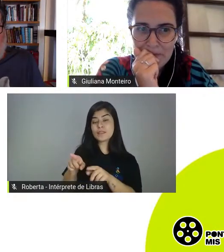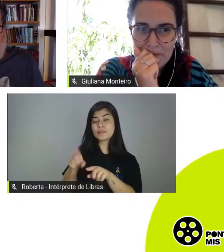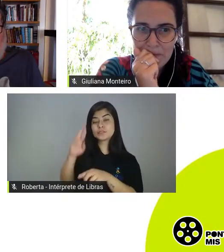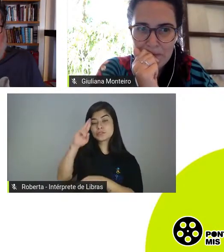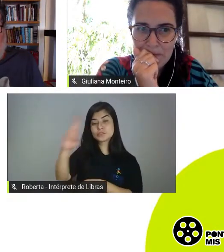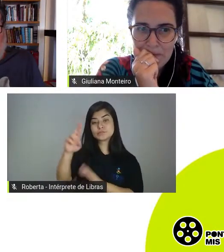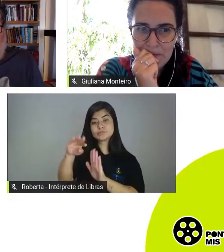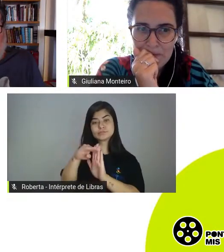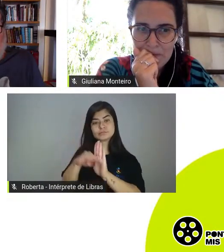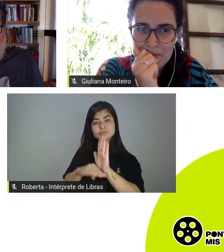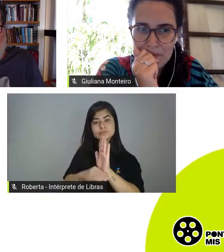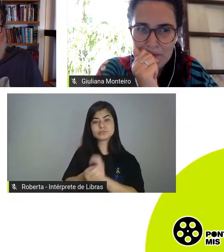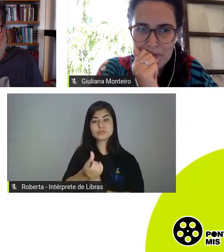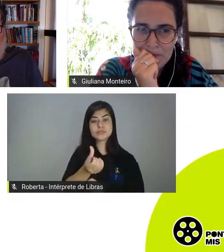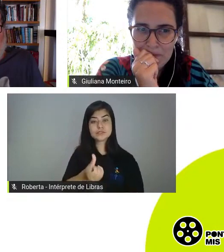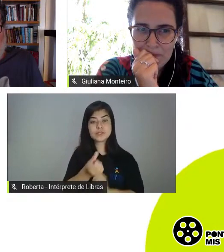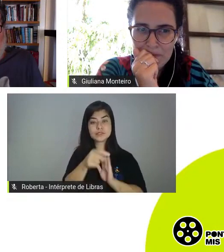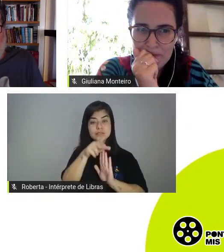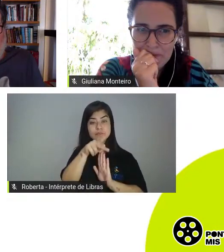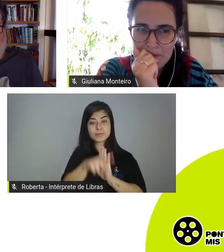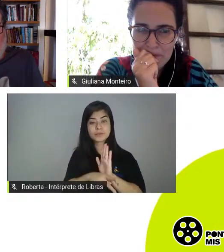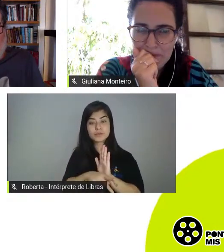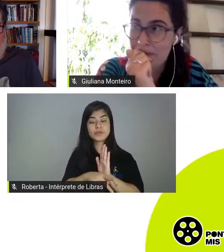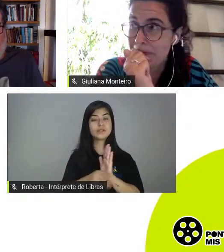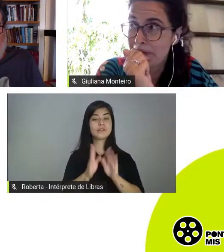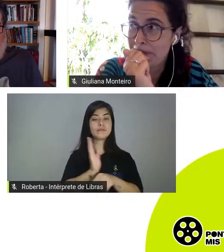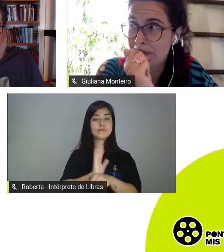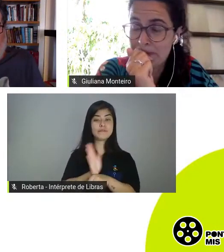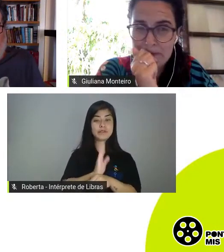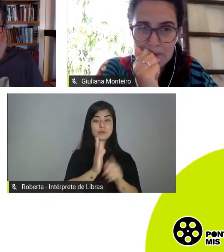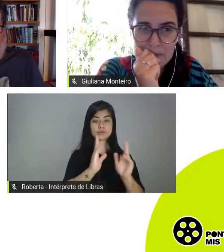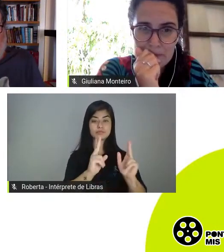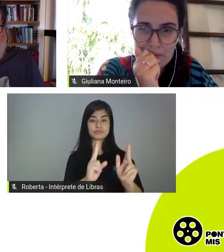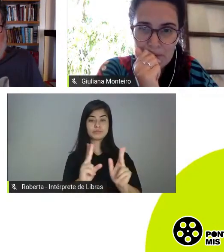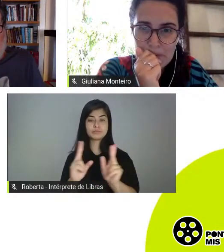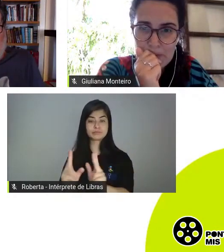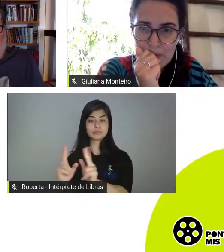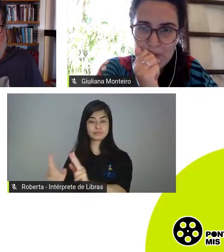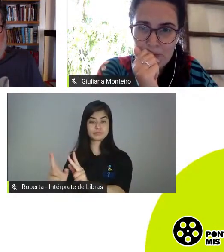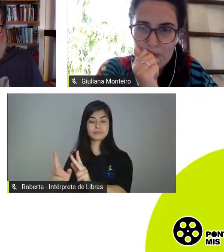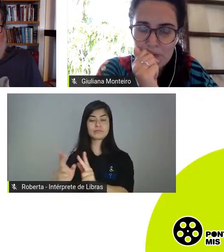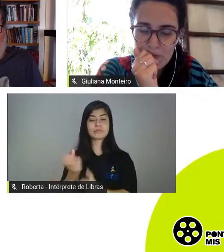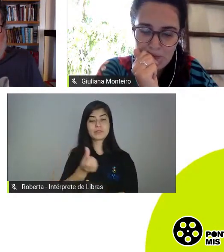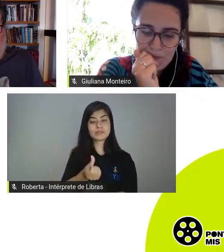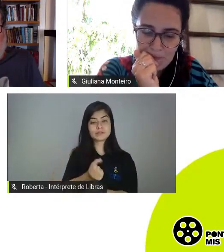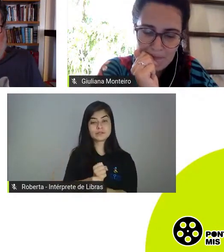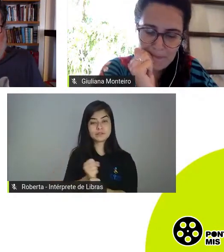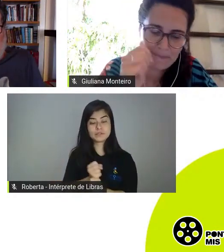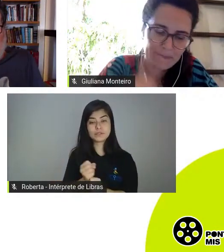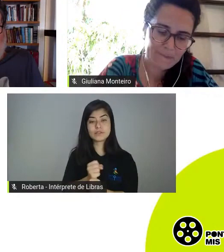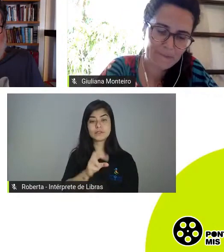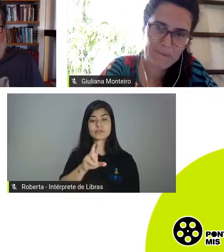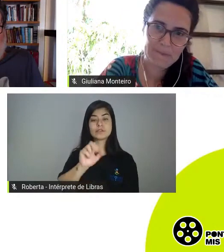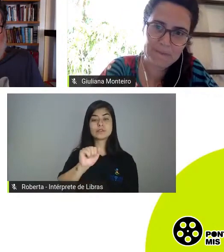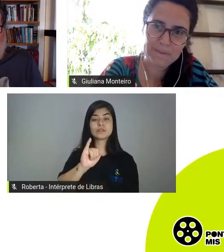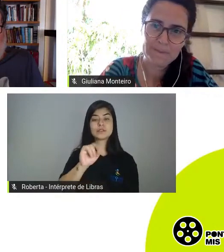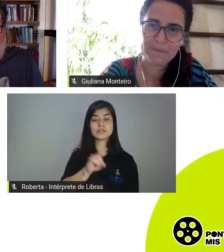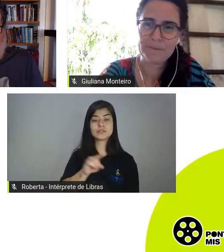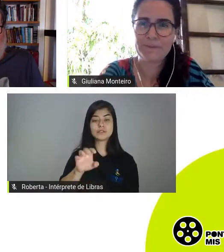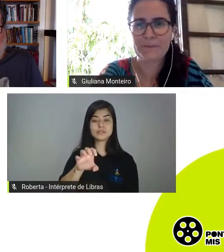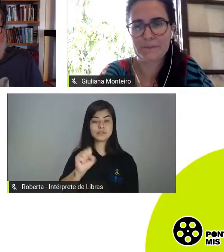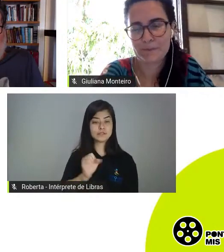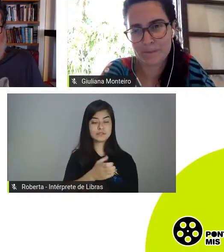roteirizou 6 projetos de curta-metragem nos últimos 3 anos. Os curtas Raízes Experimental,